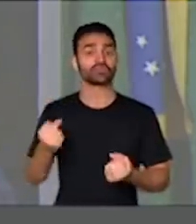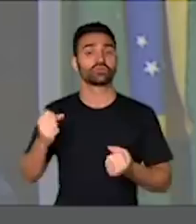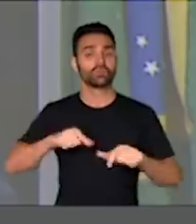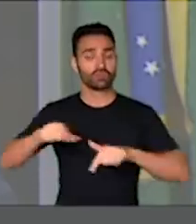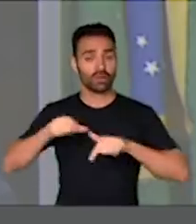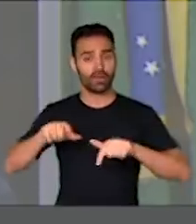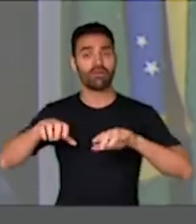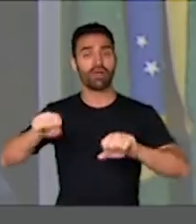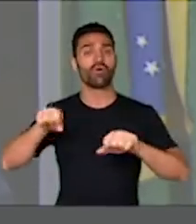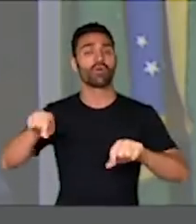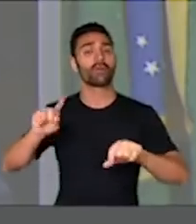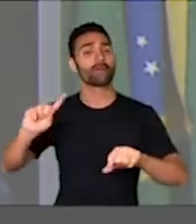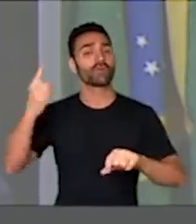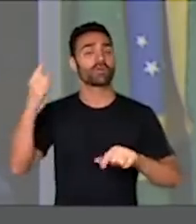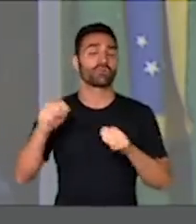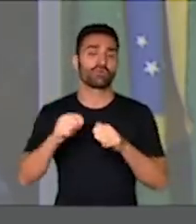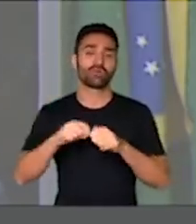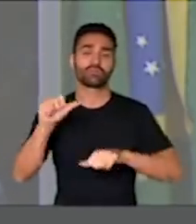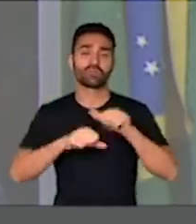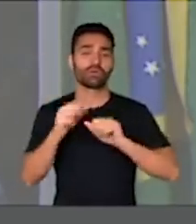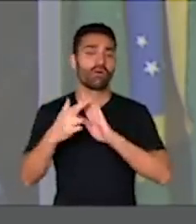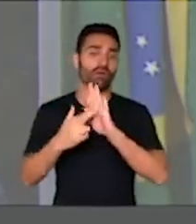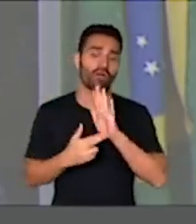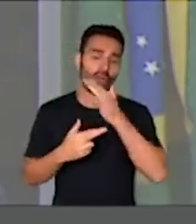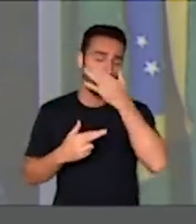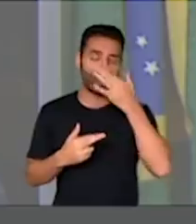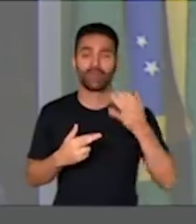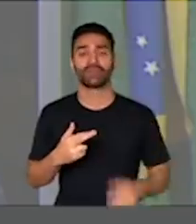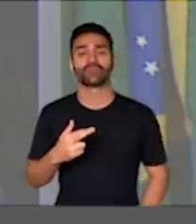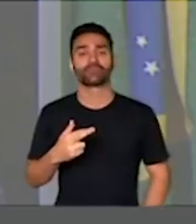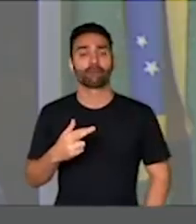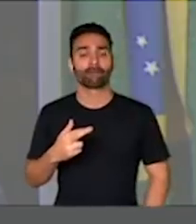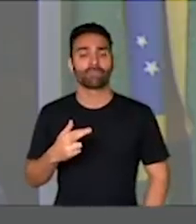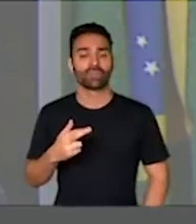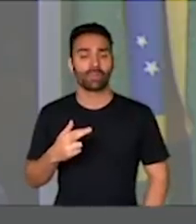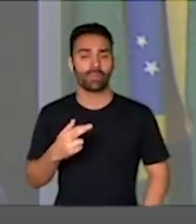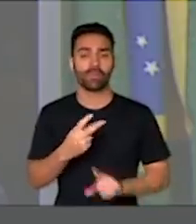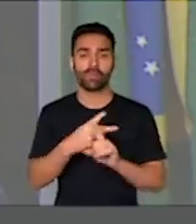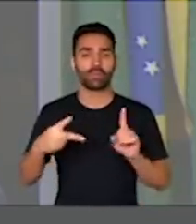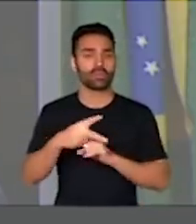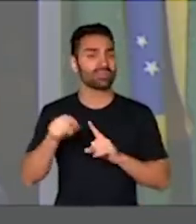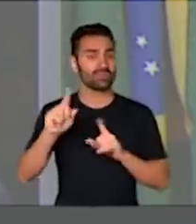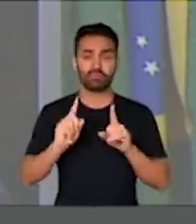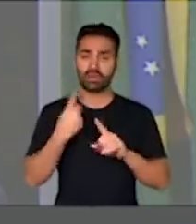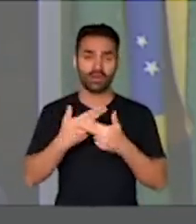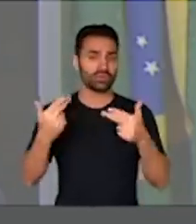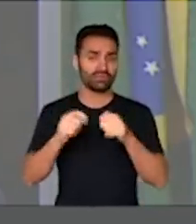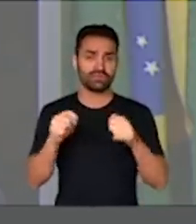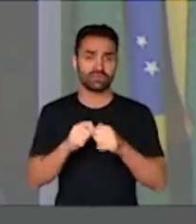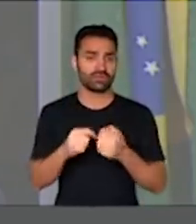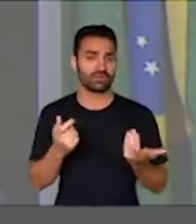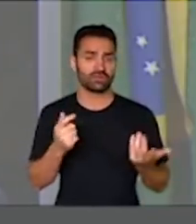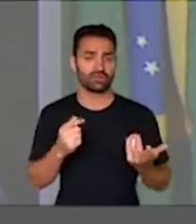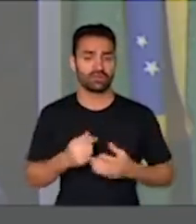cadeira foi uma reforma previdenciária não fosse essa primeira atitude do ex presidente lula hoje não existir é